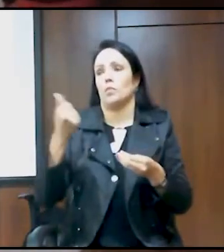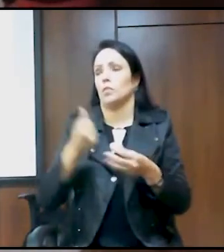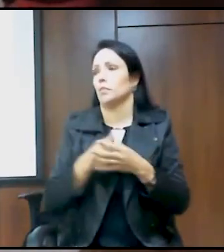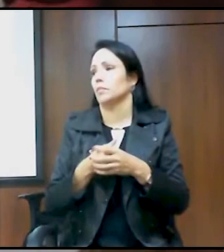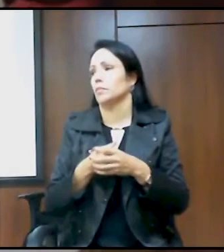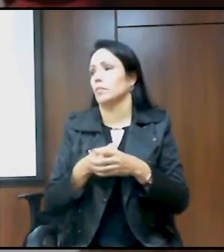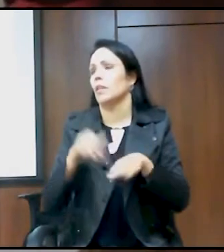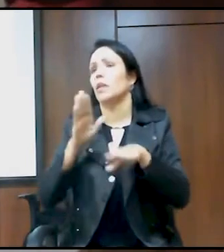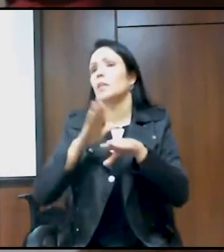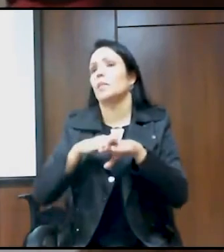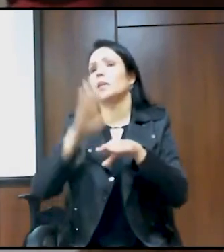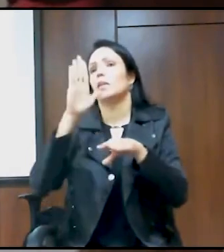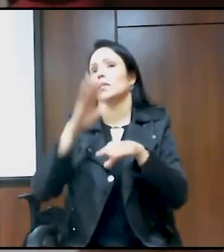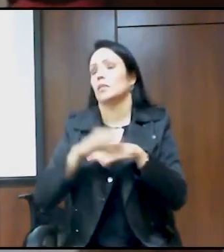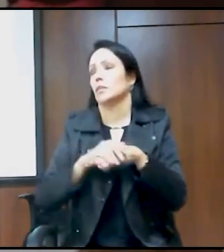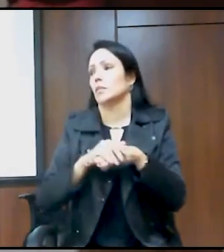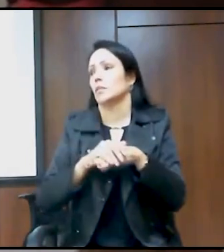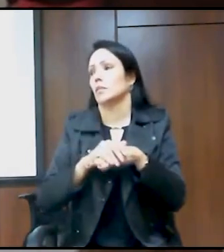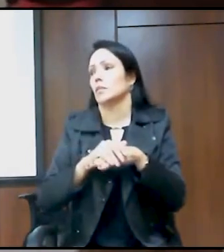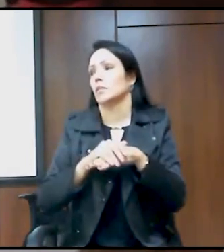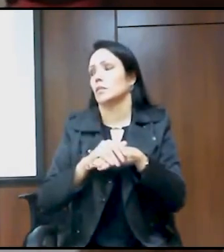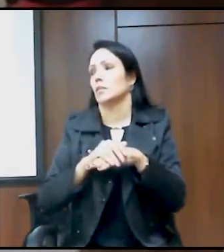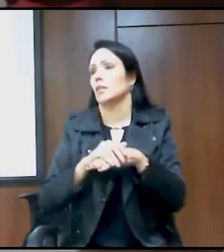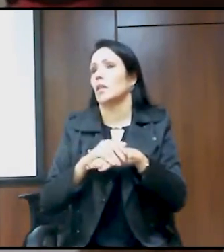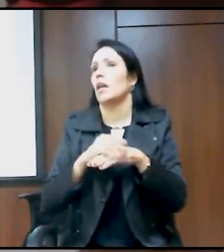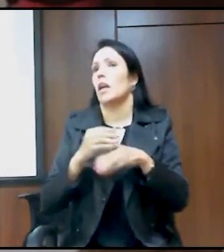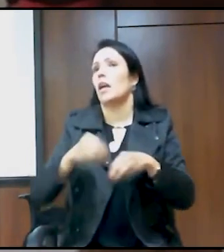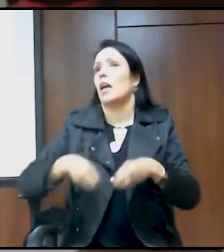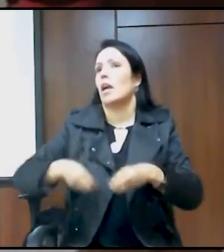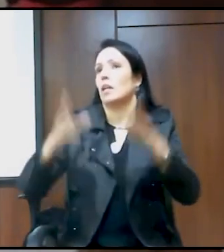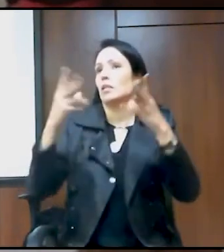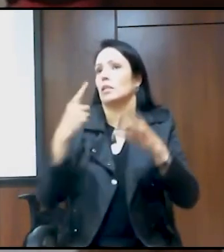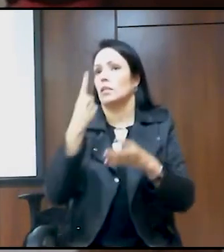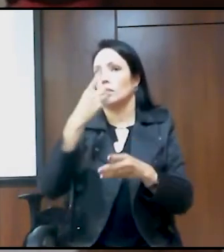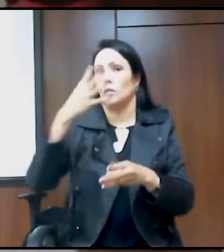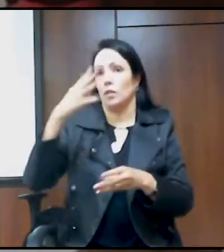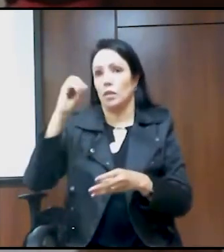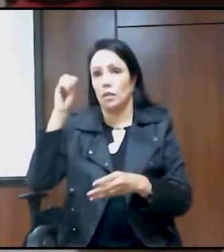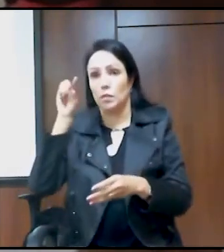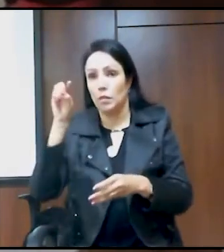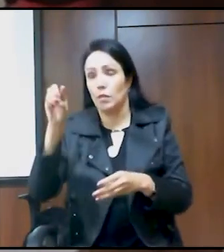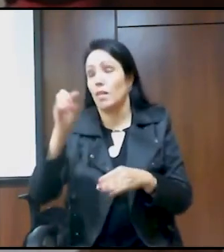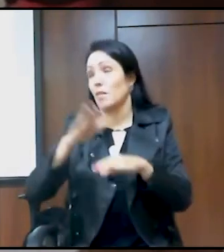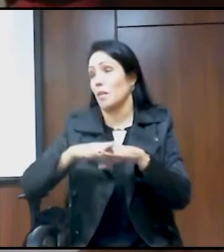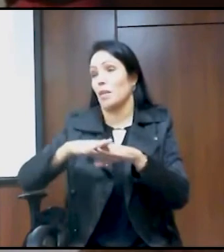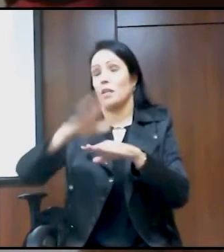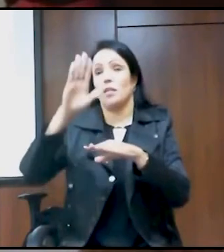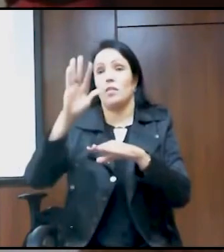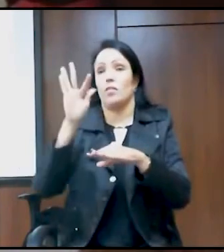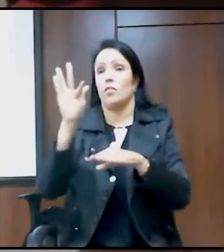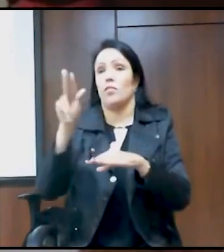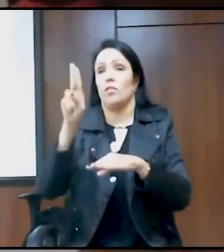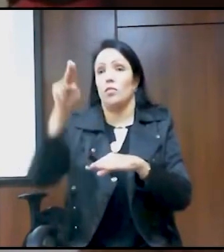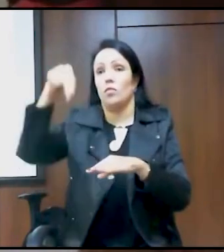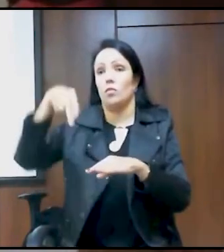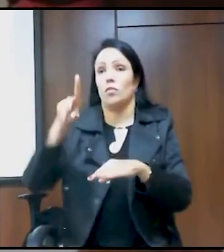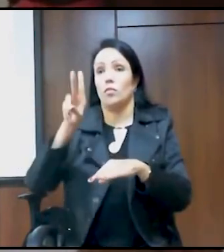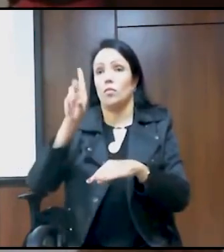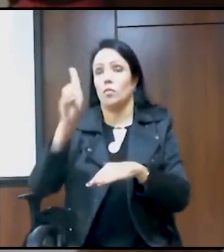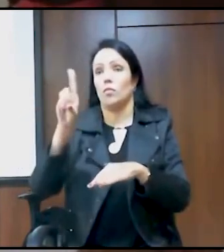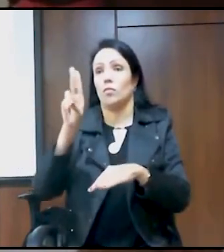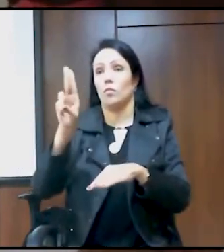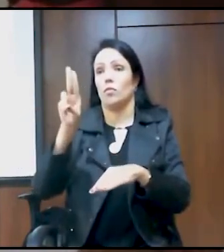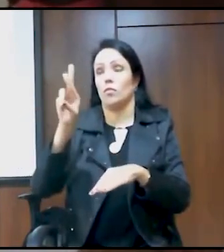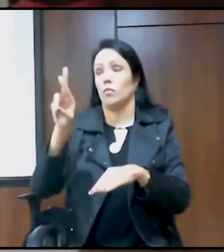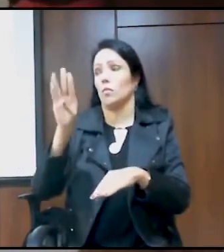maior do que, vejam, se ele gasta 140 mil, ele é maior, por exemplo, do que todos os recursos do Fundurb no ano. Ele é maior